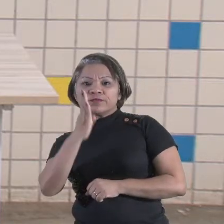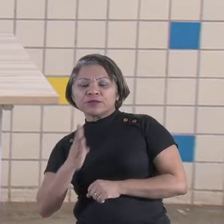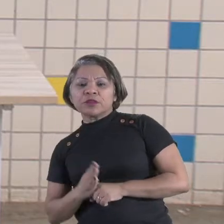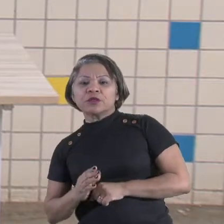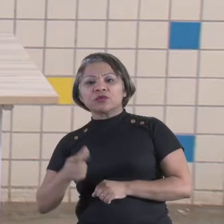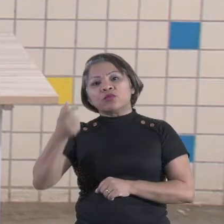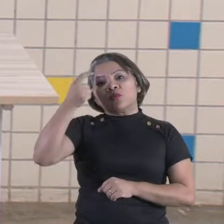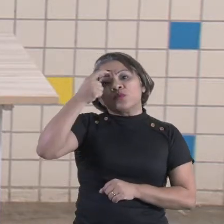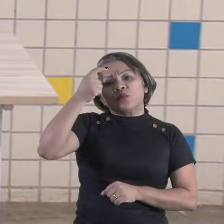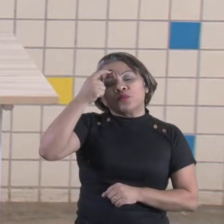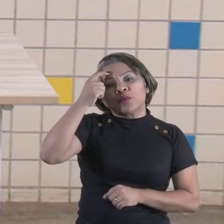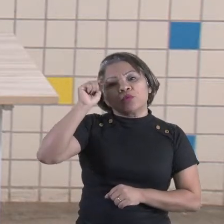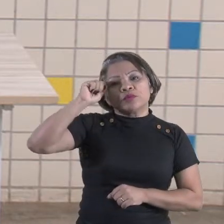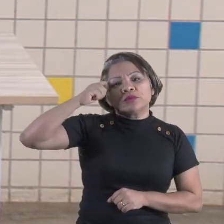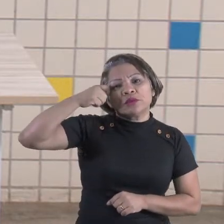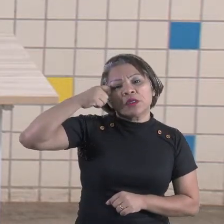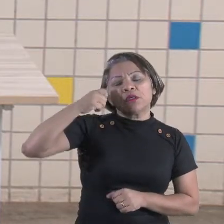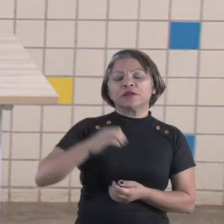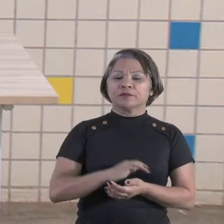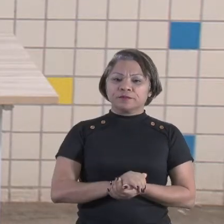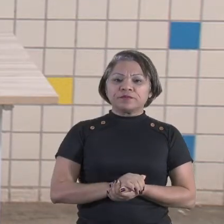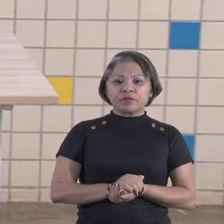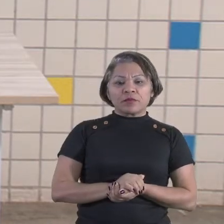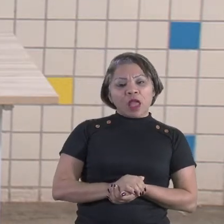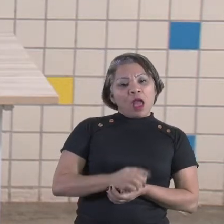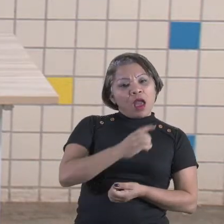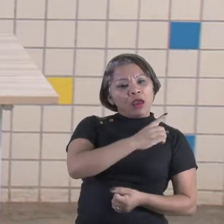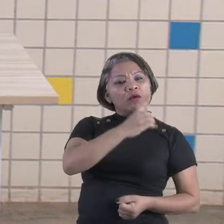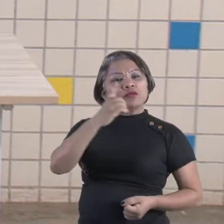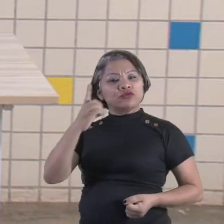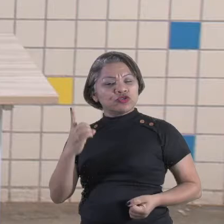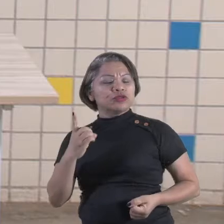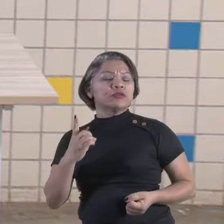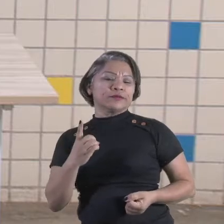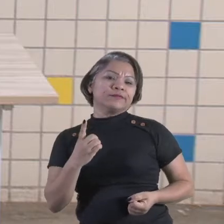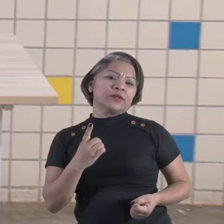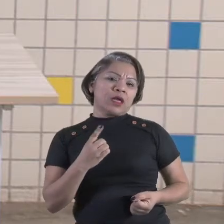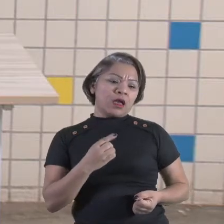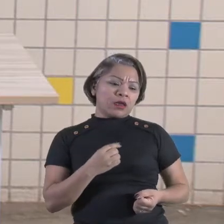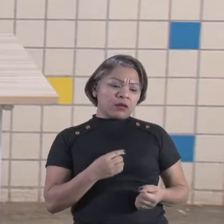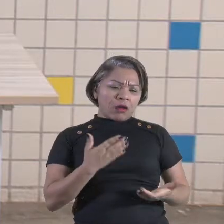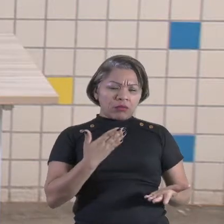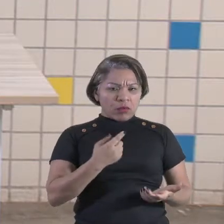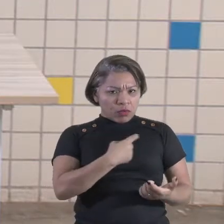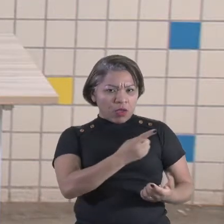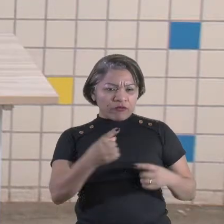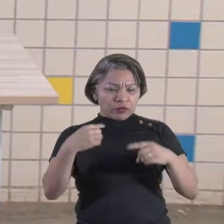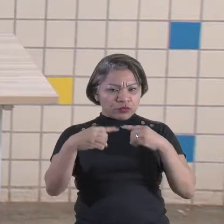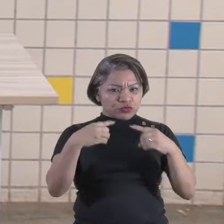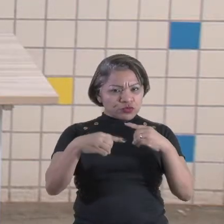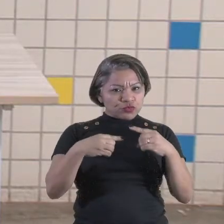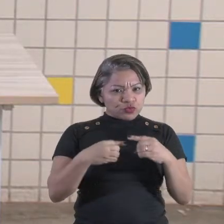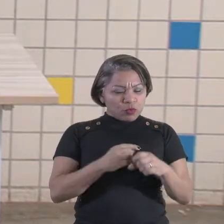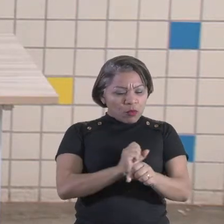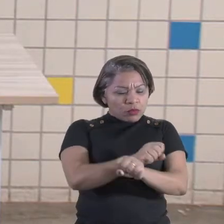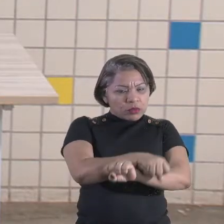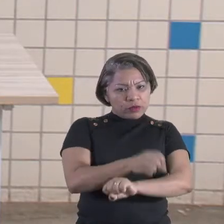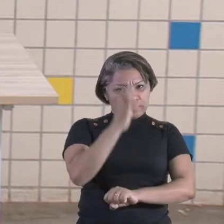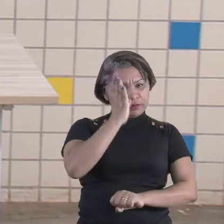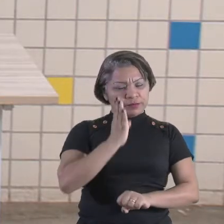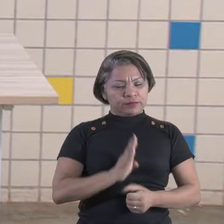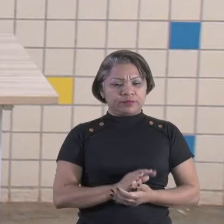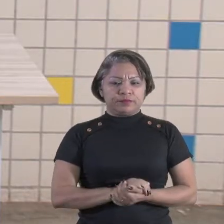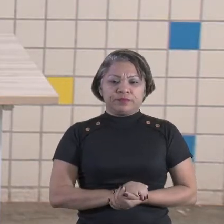vamos refletir um pouco sobre a vida, sobre a escravidão no Brasil. Outra figura